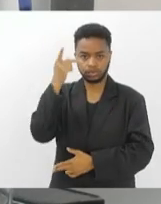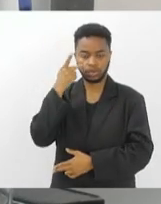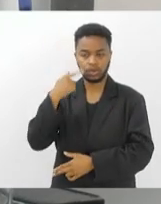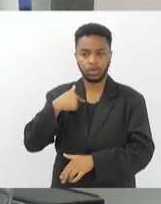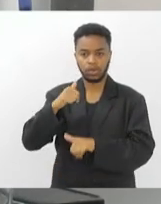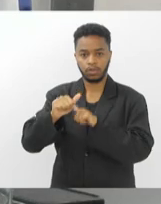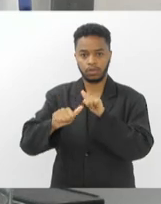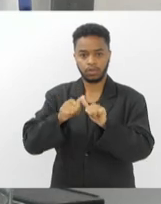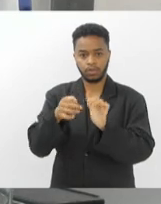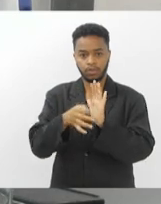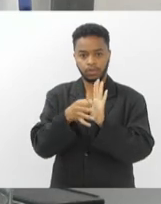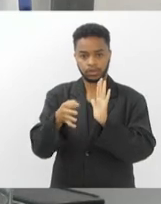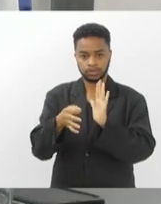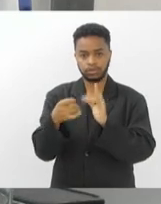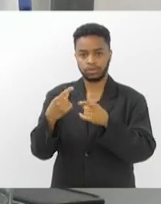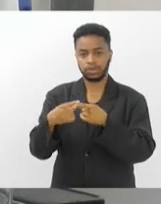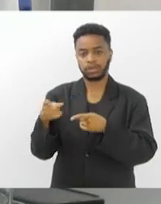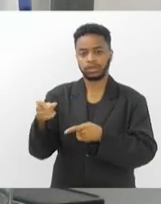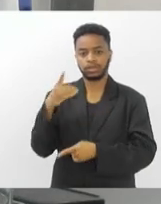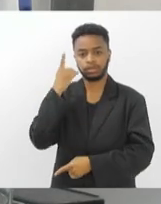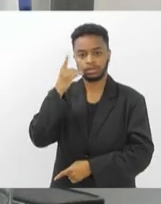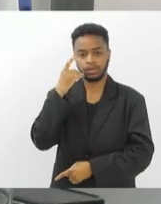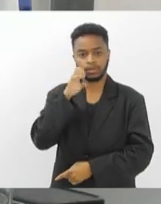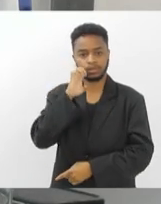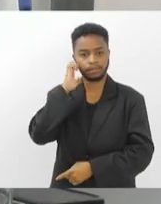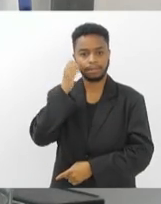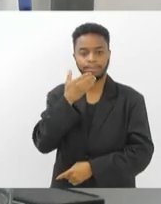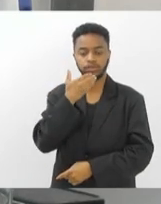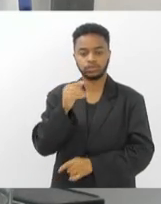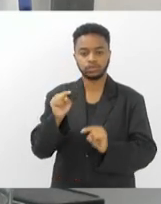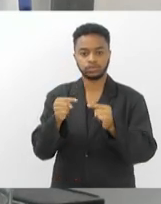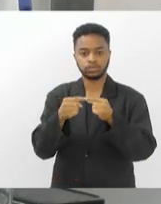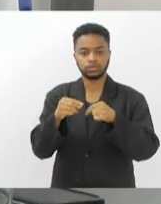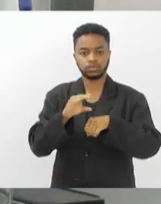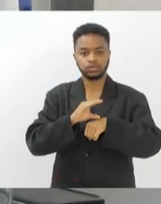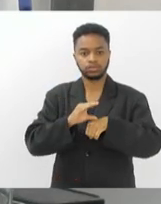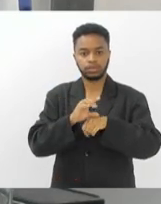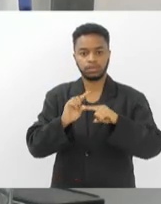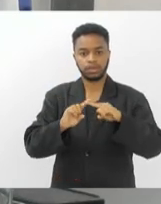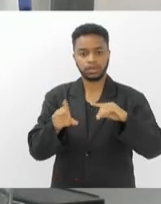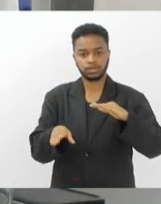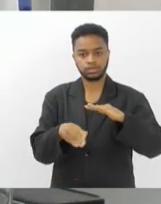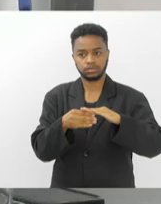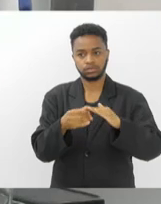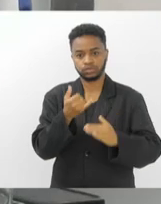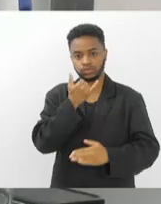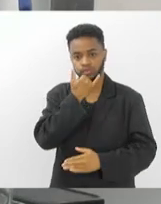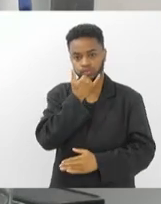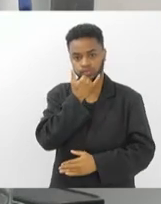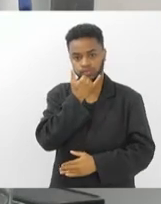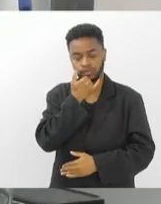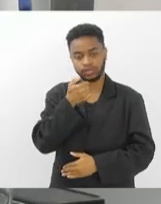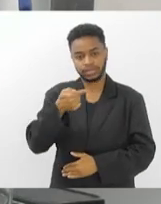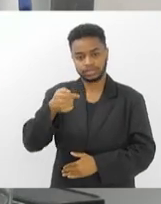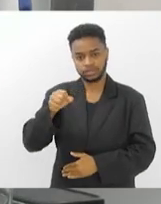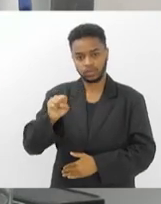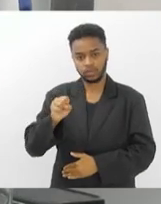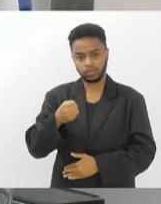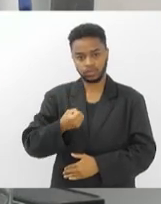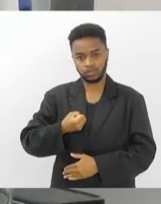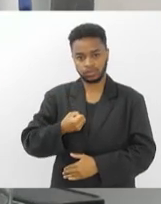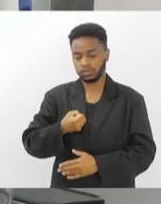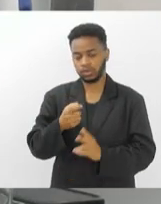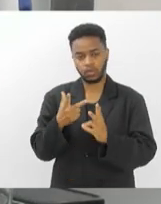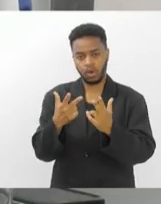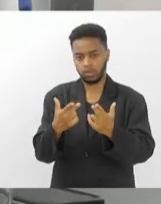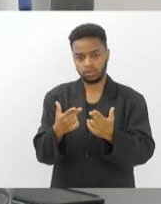alteração do parecer a pedido da deputada Érica, pela constitucionalidade com emendas. Peço desculpas. Do 78. A mesma